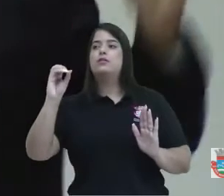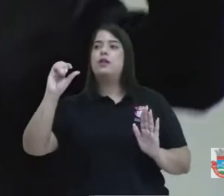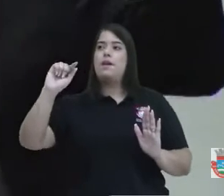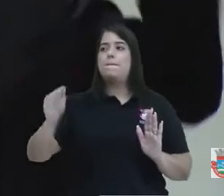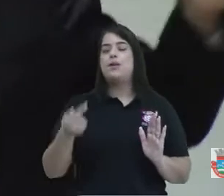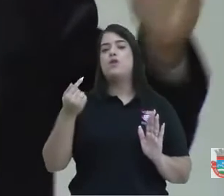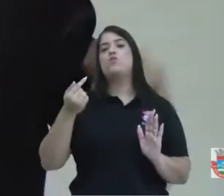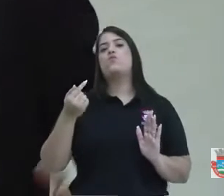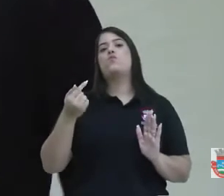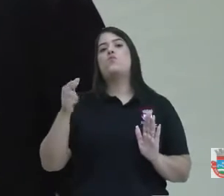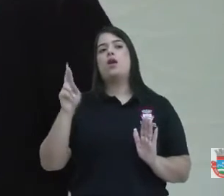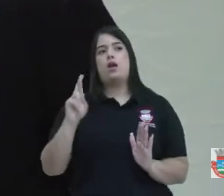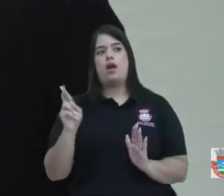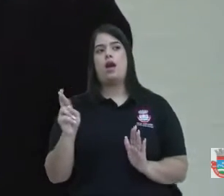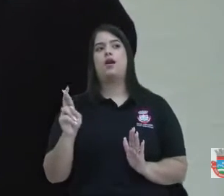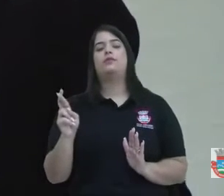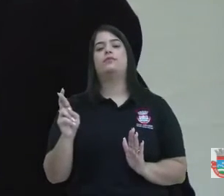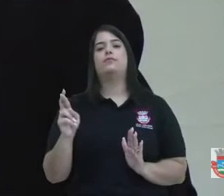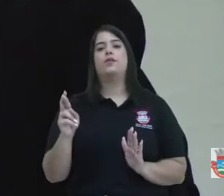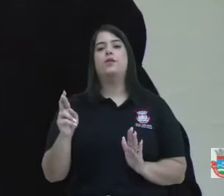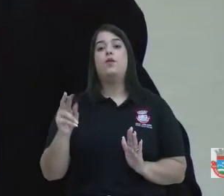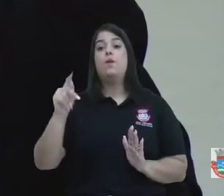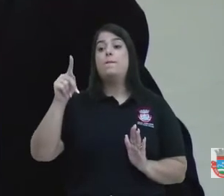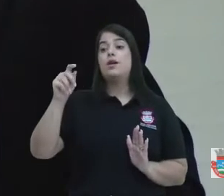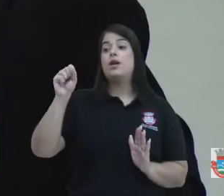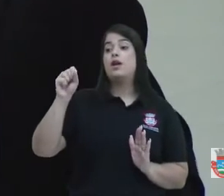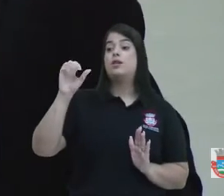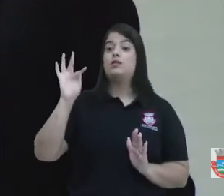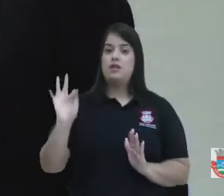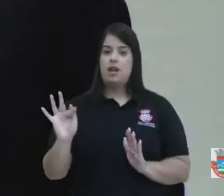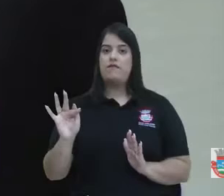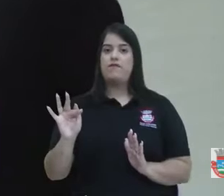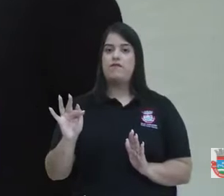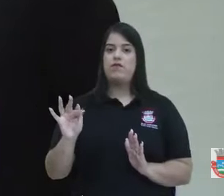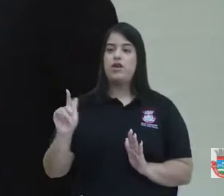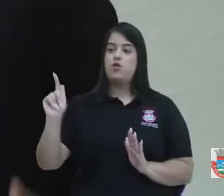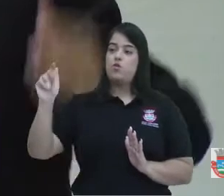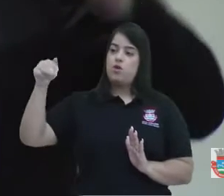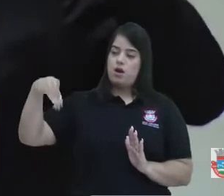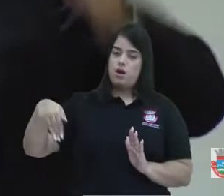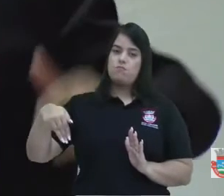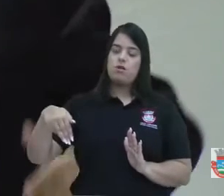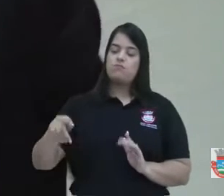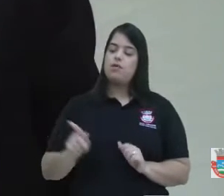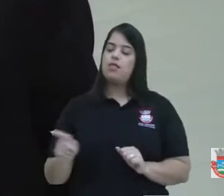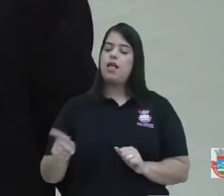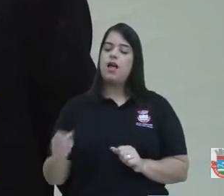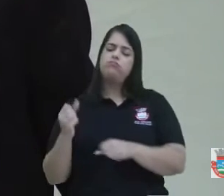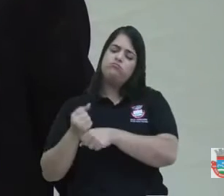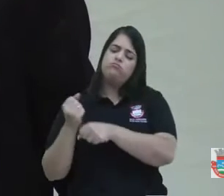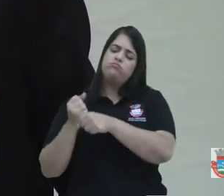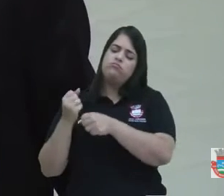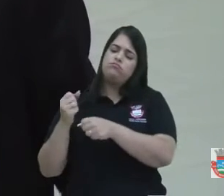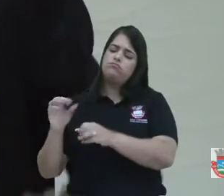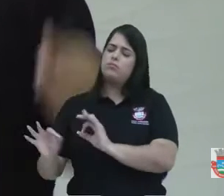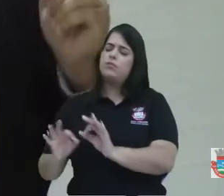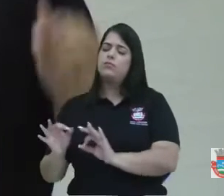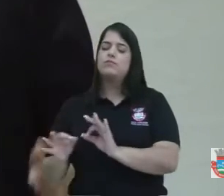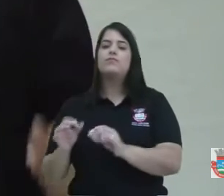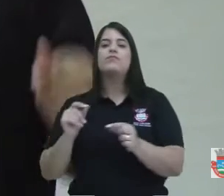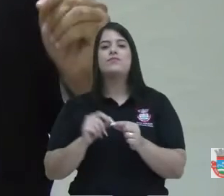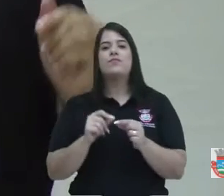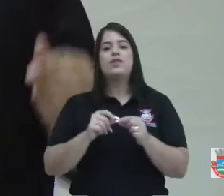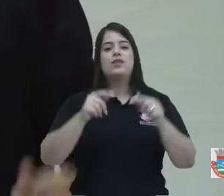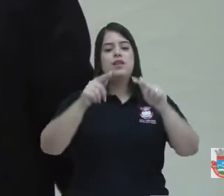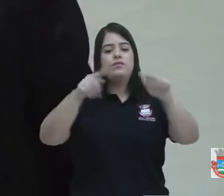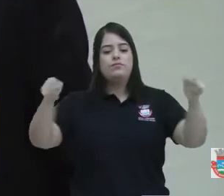para o PSF do Gama, para ser construído, para ajudar a fazer a